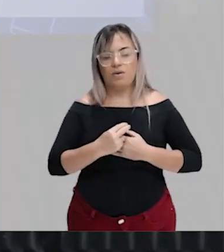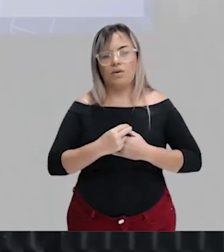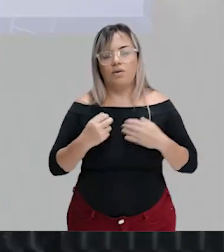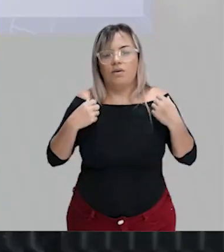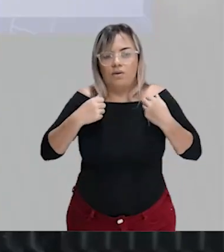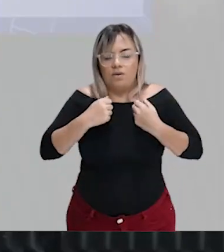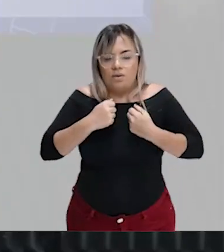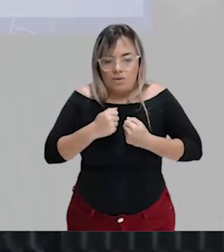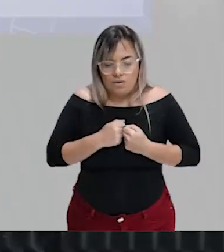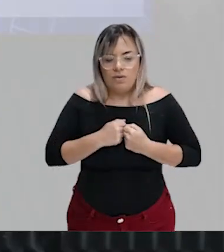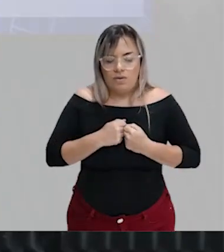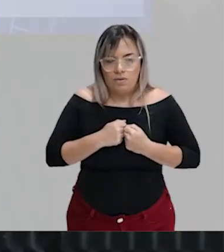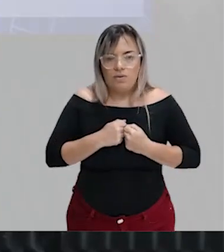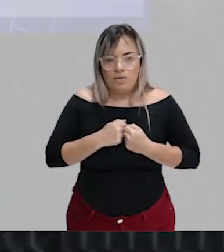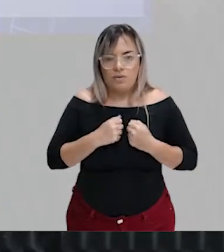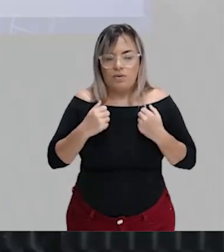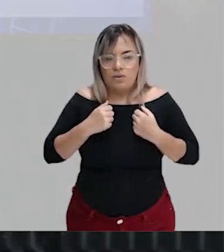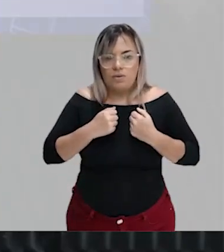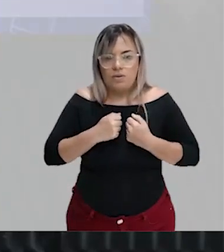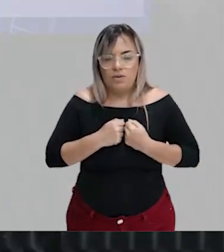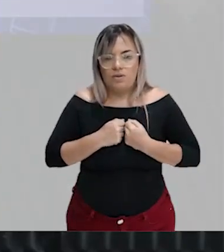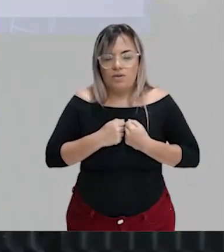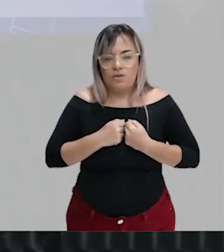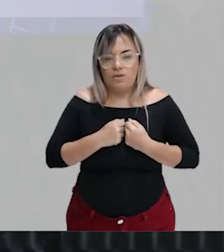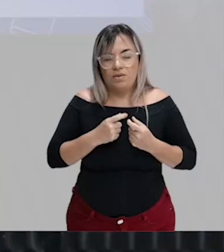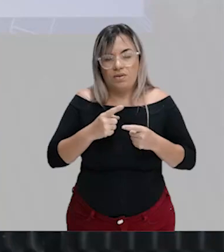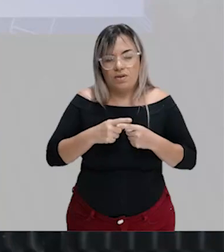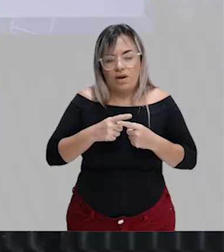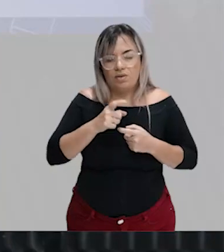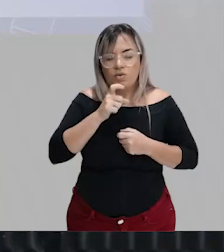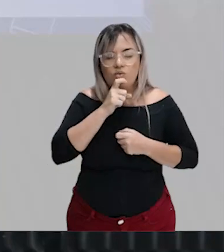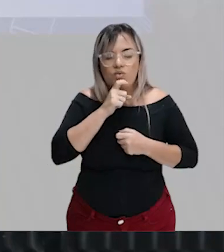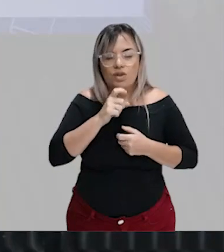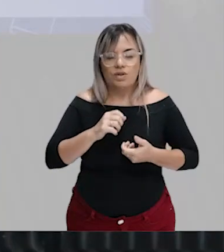que esse calor ele acabe se perdendo, né?